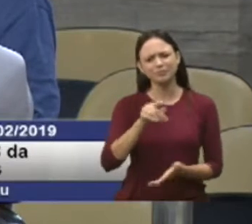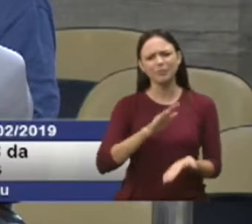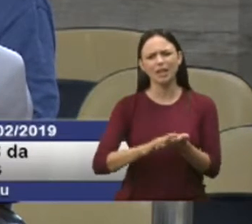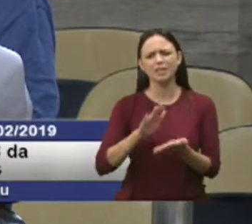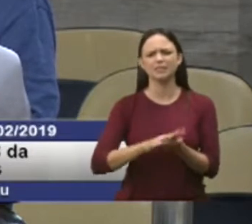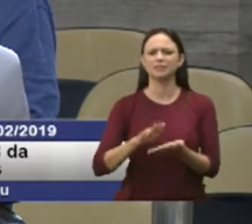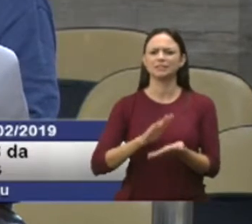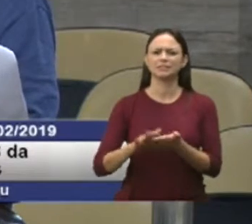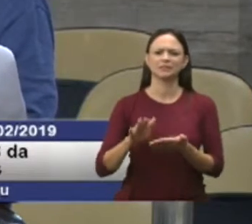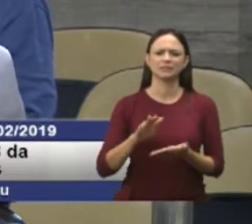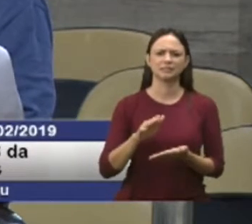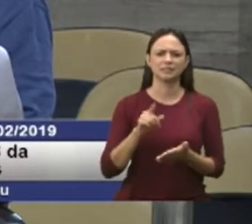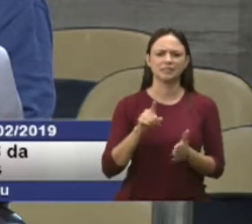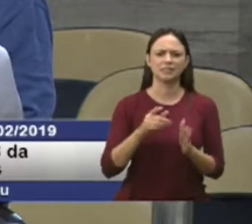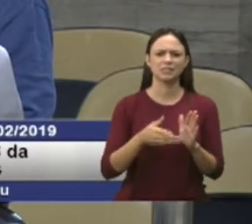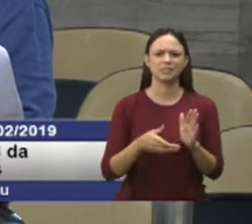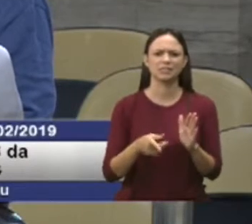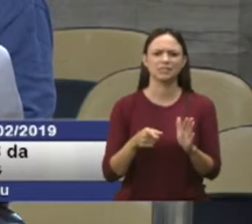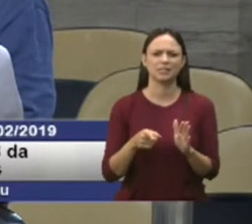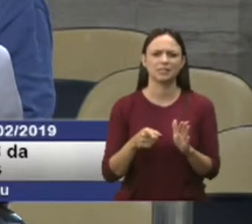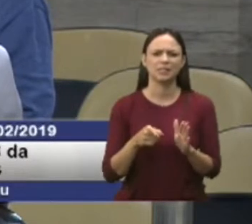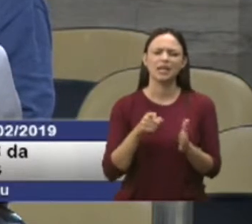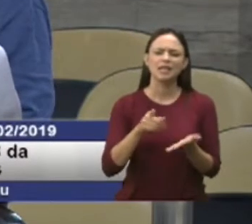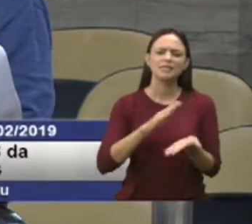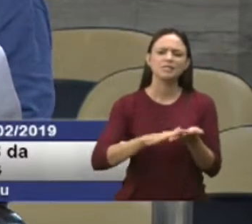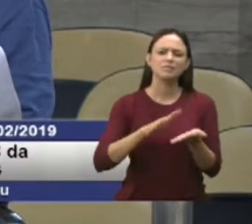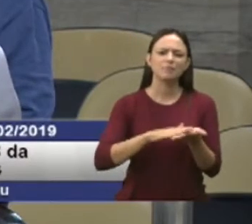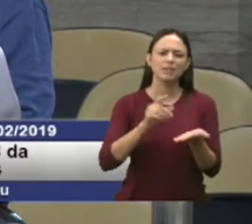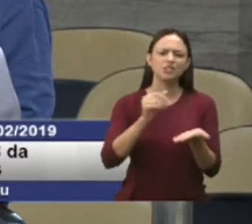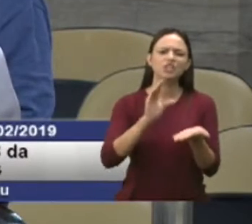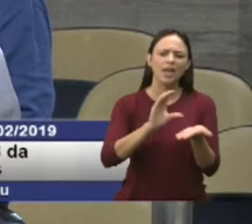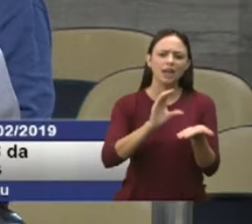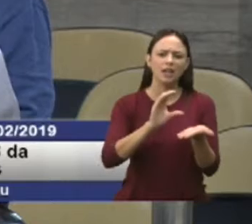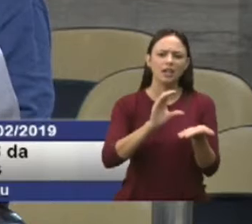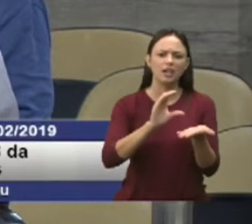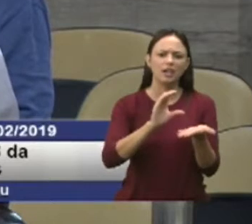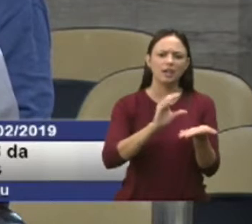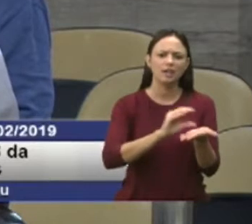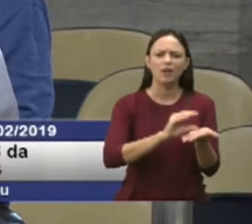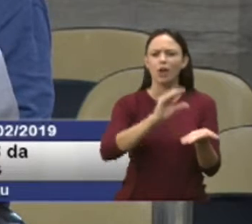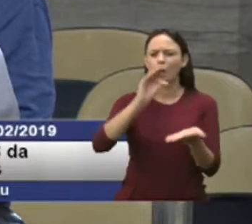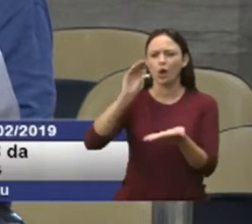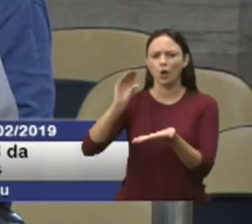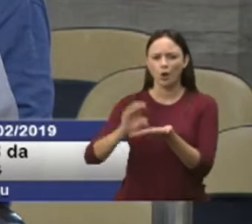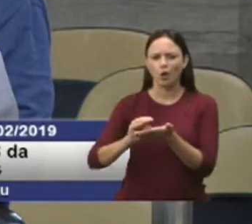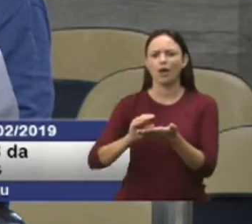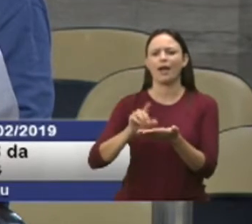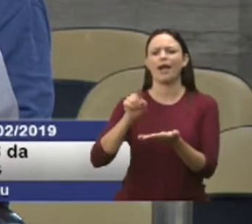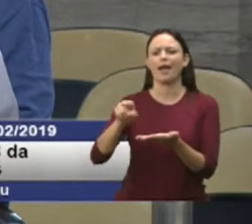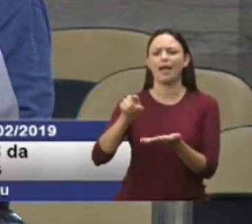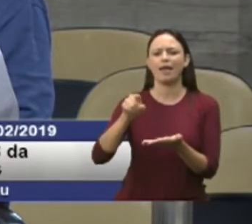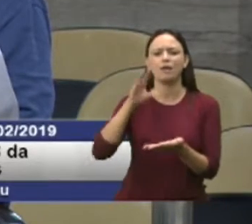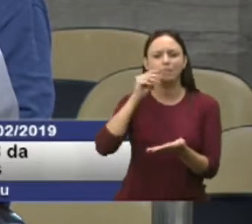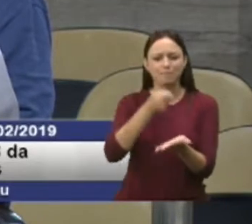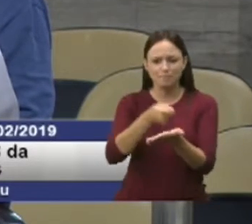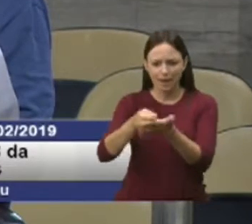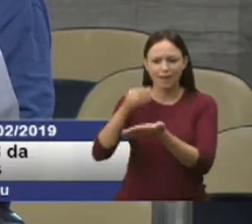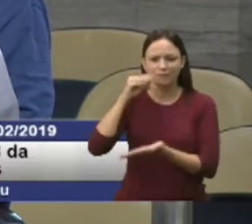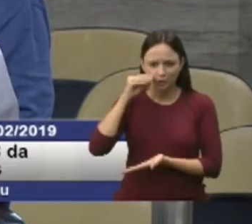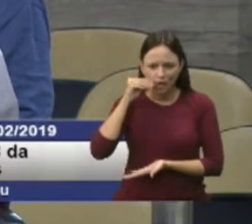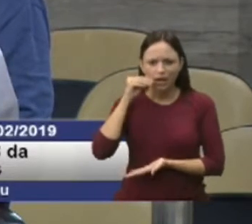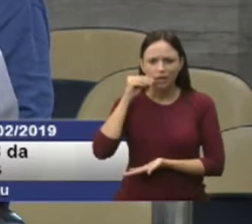se extinguindo o IPMJ, ela vai ser incorporada aos gastos com o pessoal mesmo? Vai entrar no gasto com o pessoal?